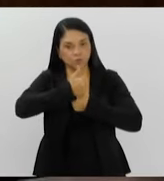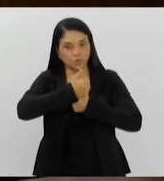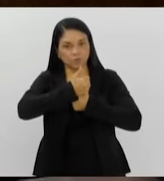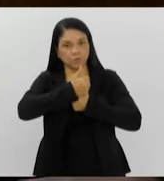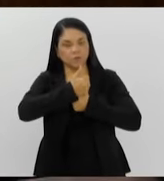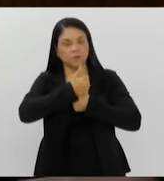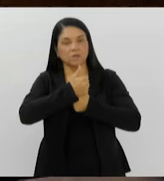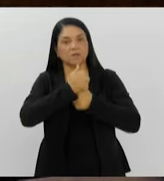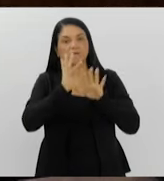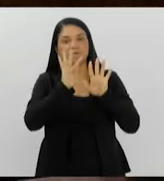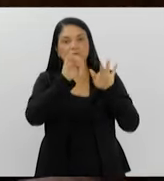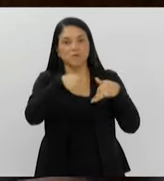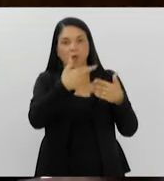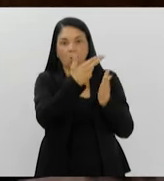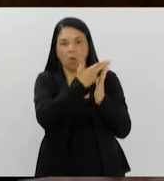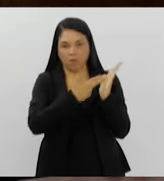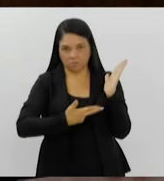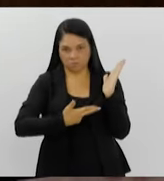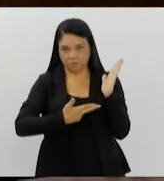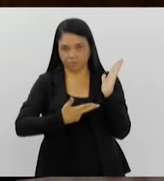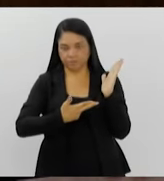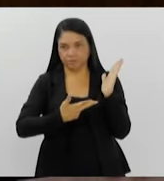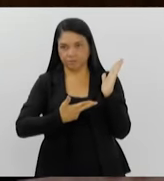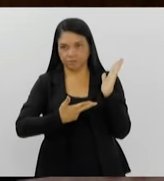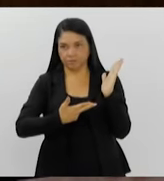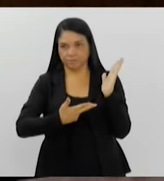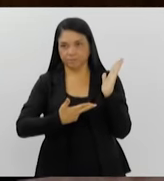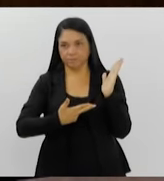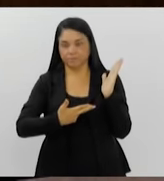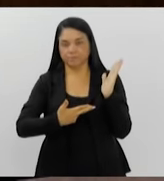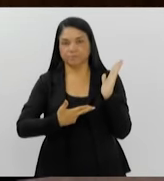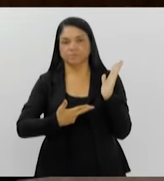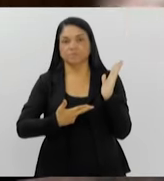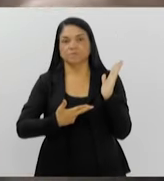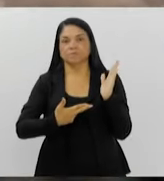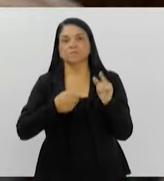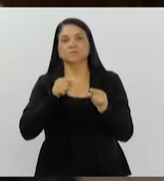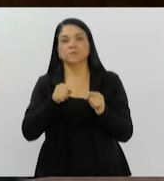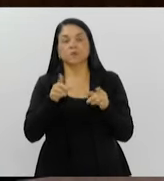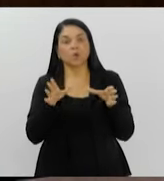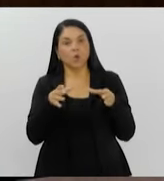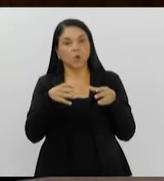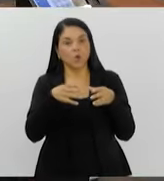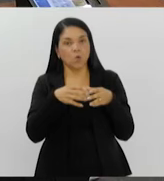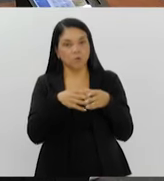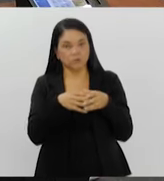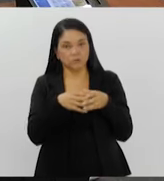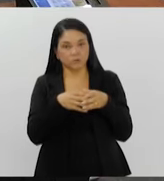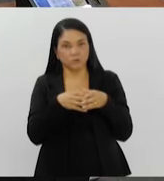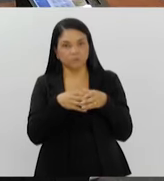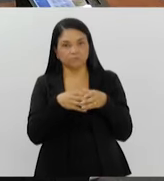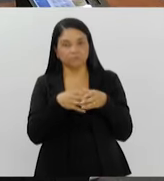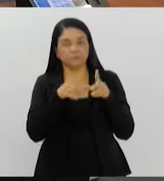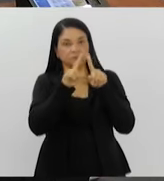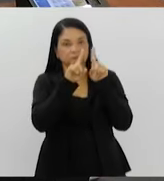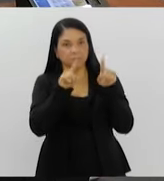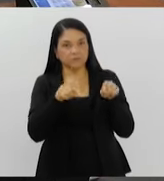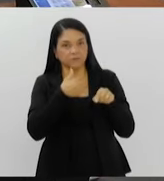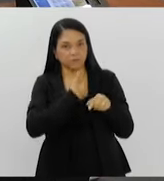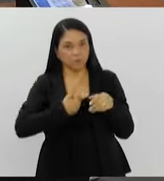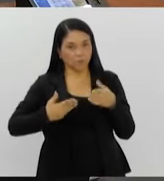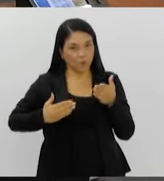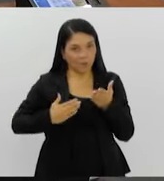final de redação porque aí quando a comissão de de serviço público